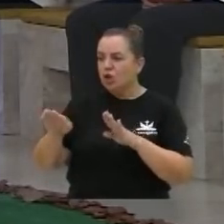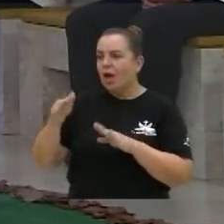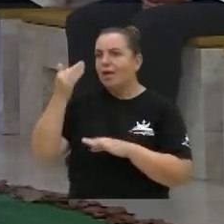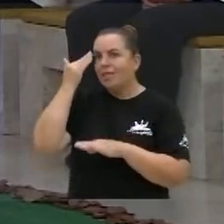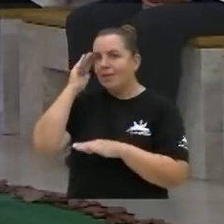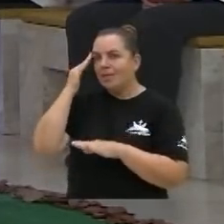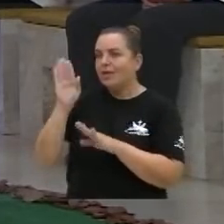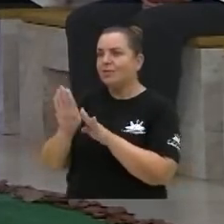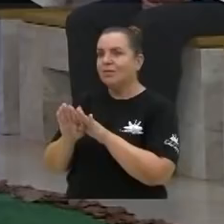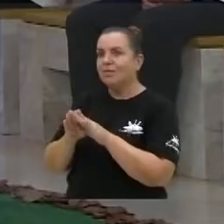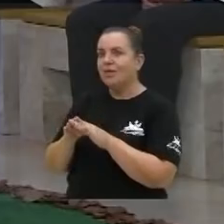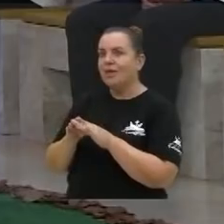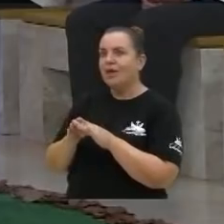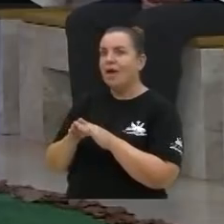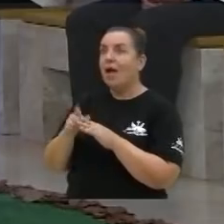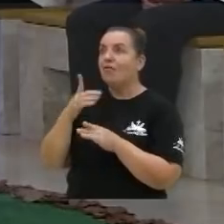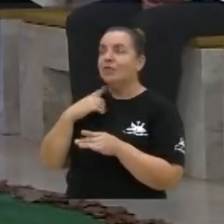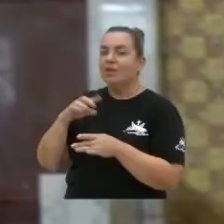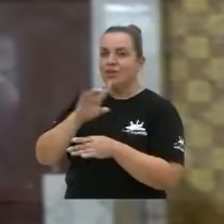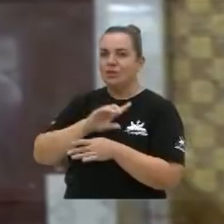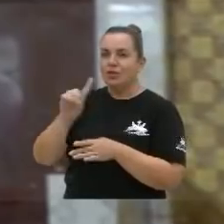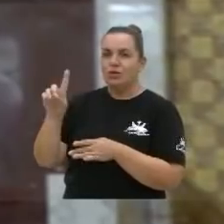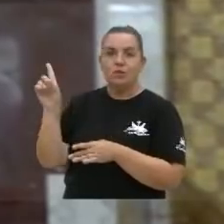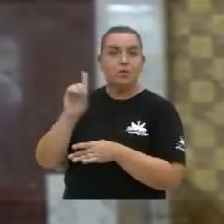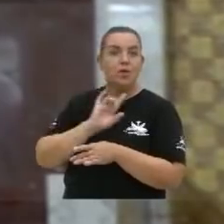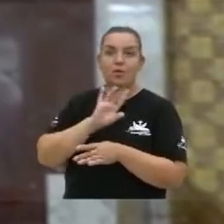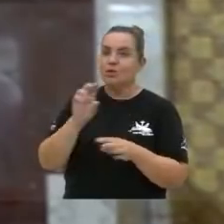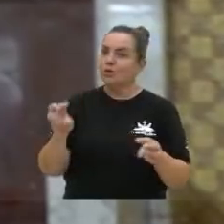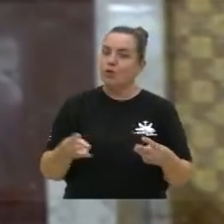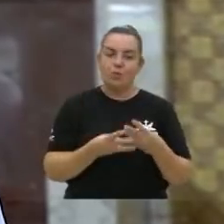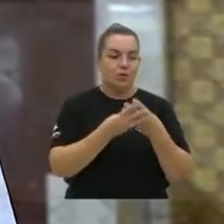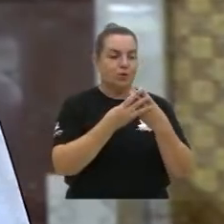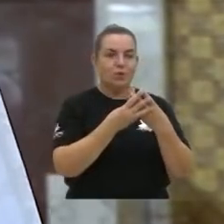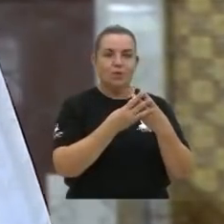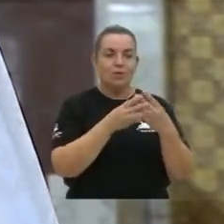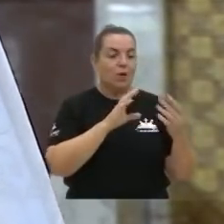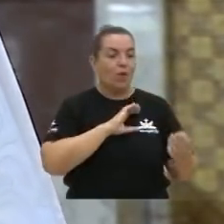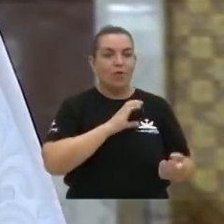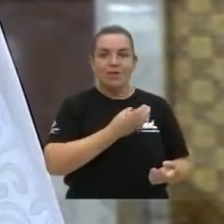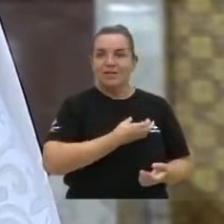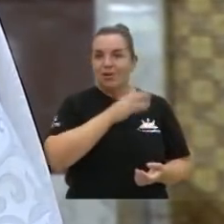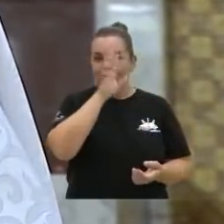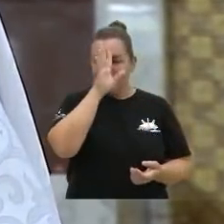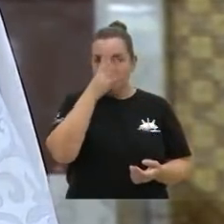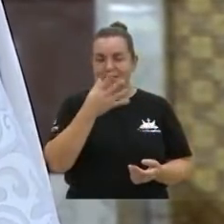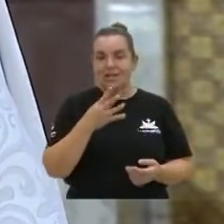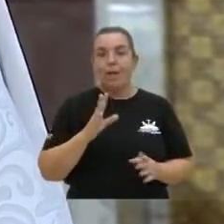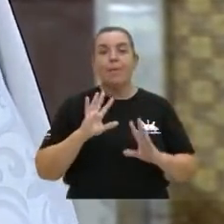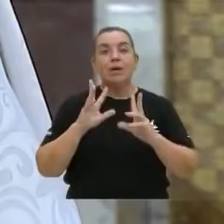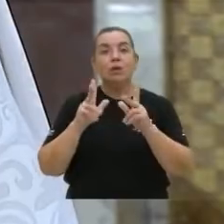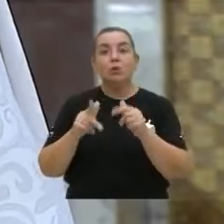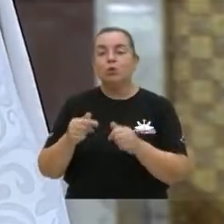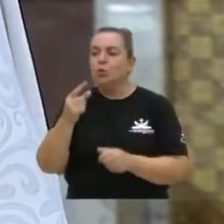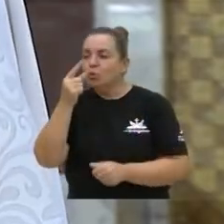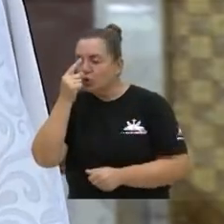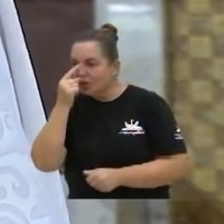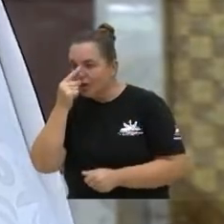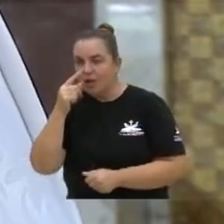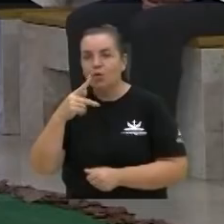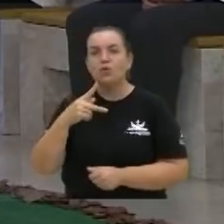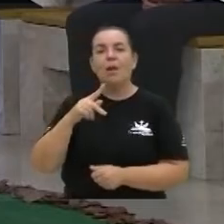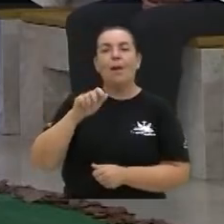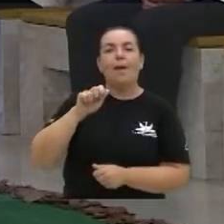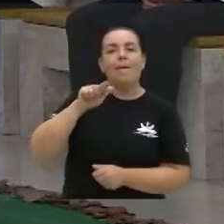entenderam. Não é só para os judeus para se converterem, é para os gregos, os pagãos,